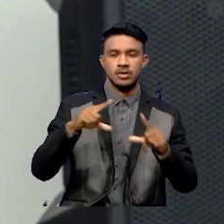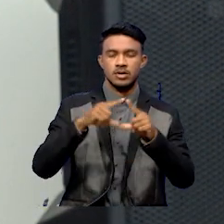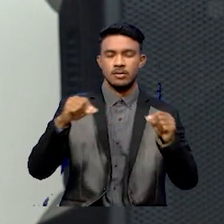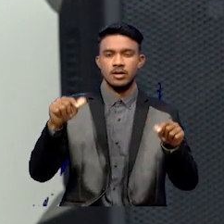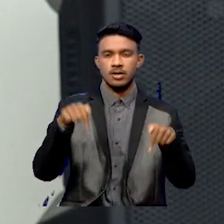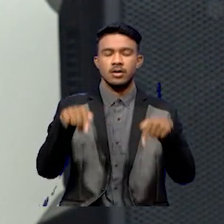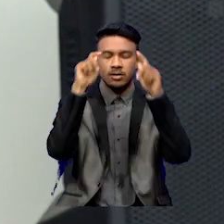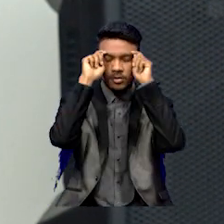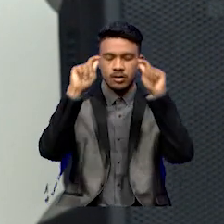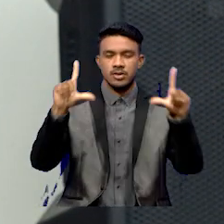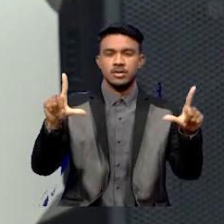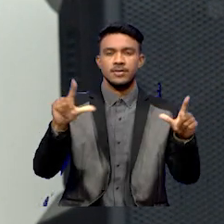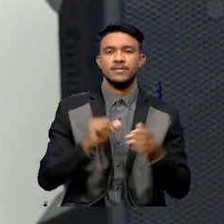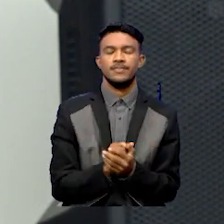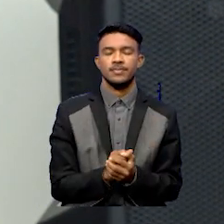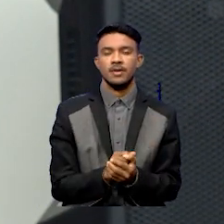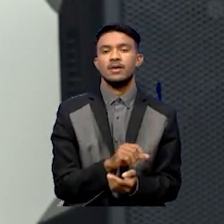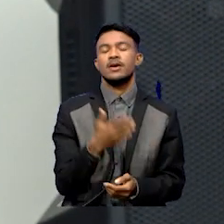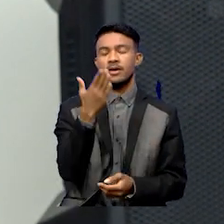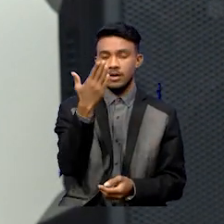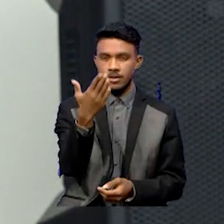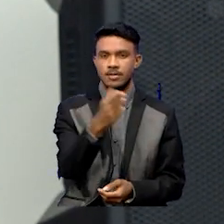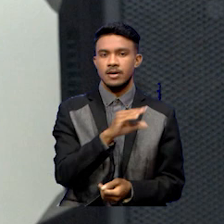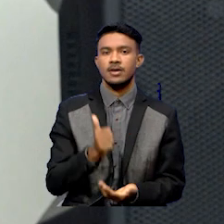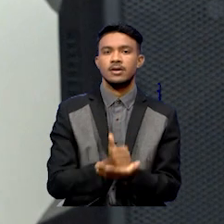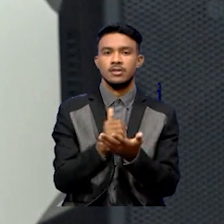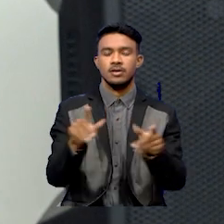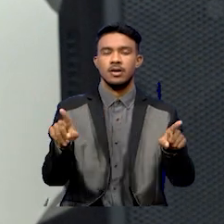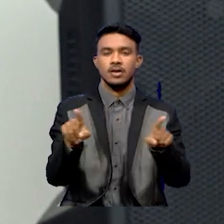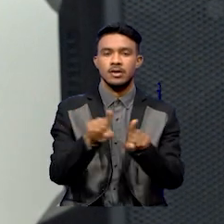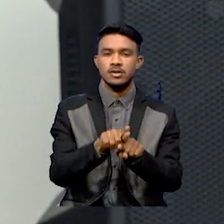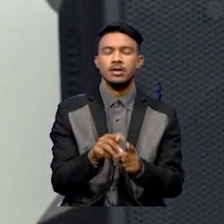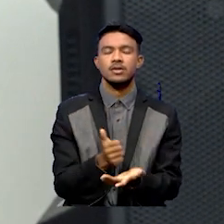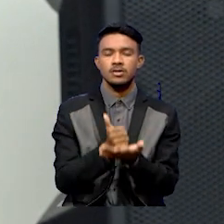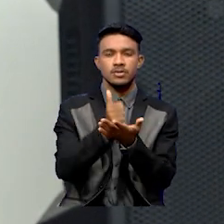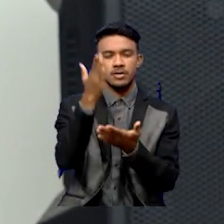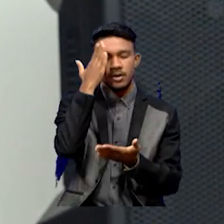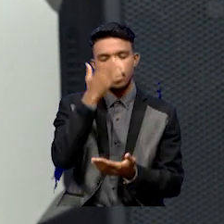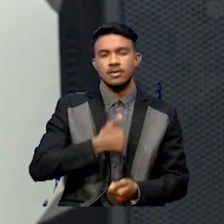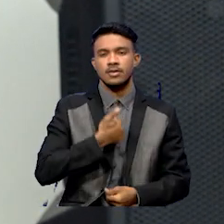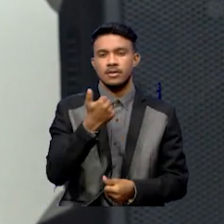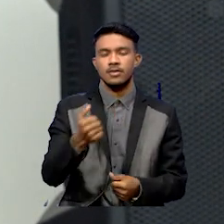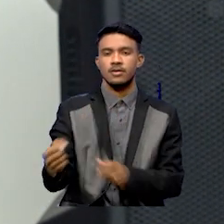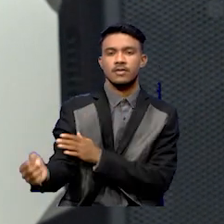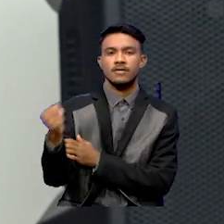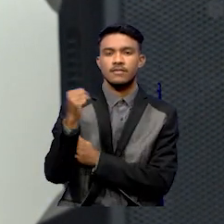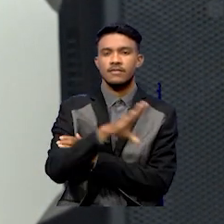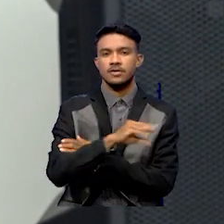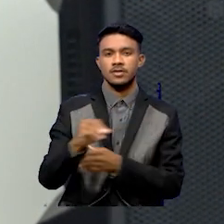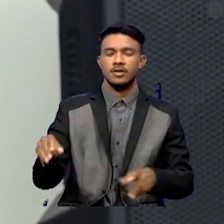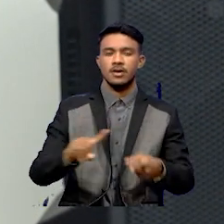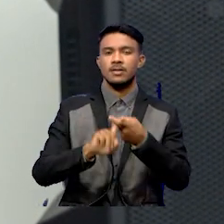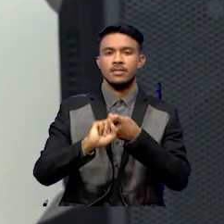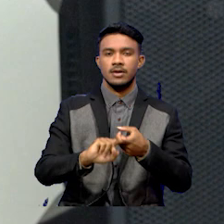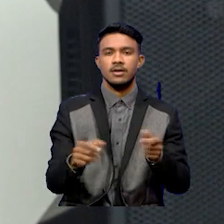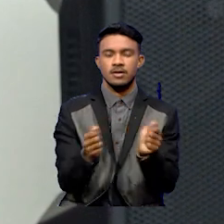Timor-Leste. E me apoio no sentido de solidariedade a sua força a meter no melhor